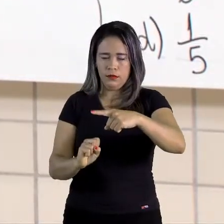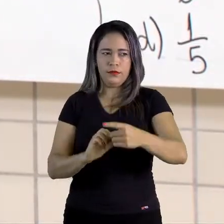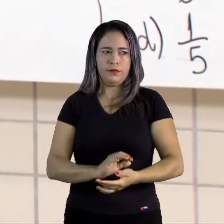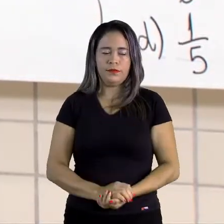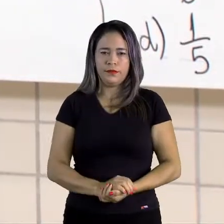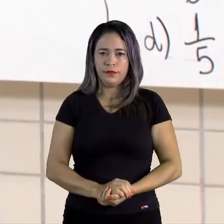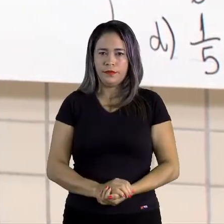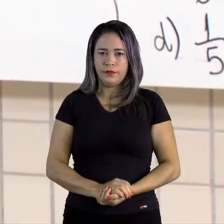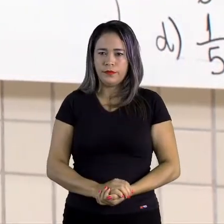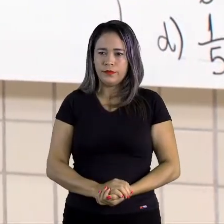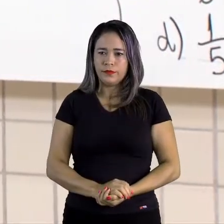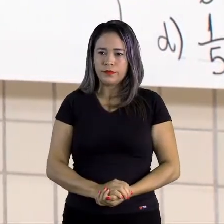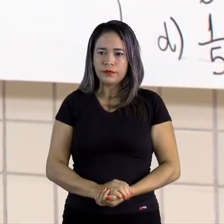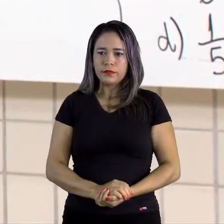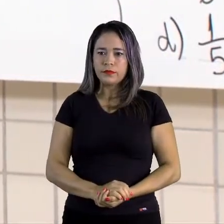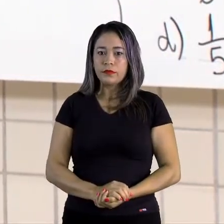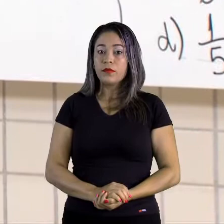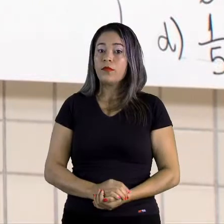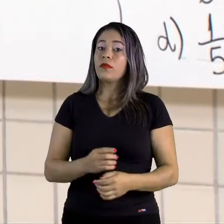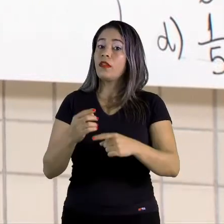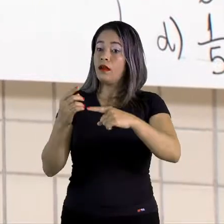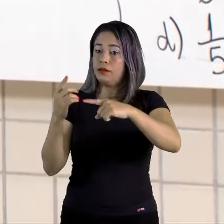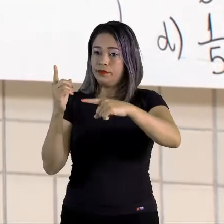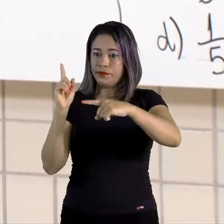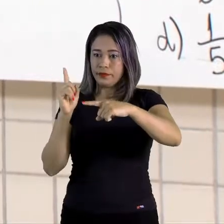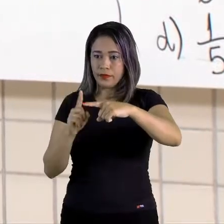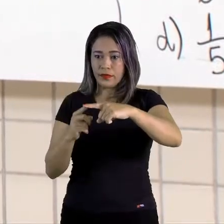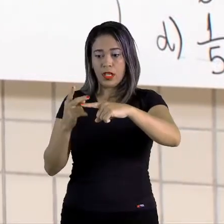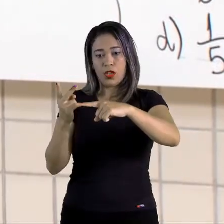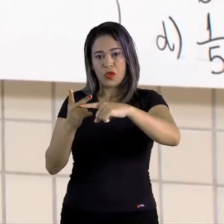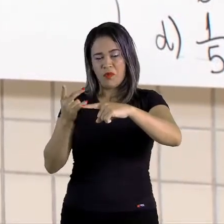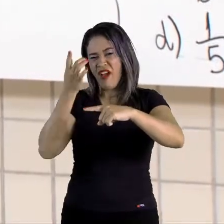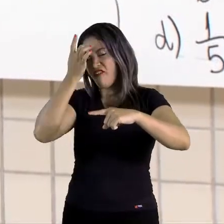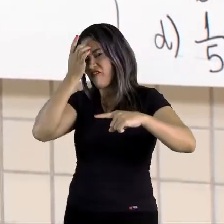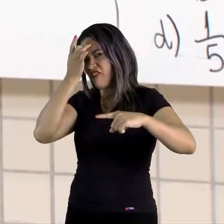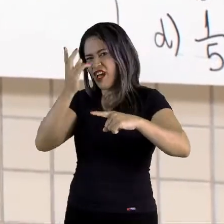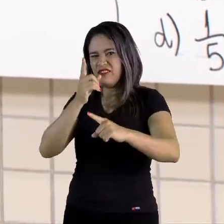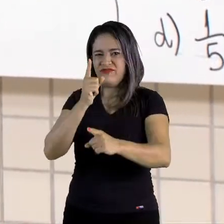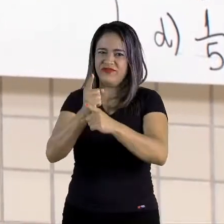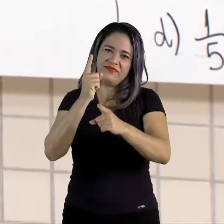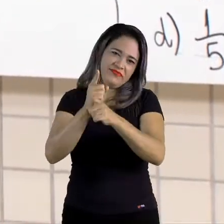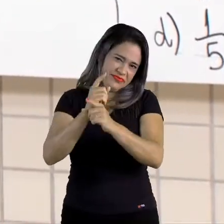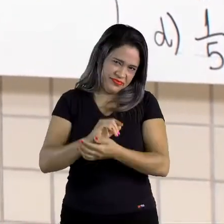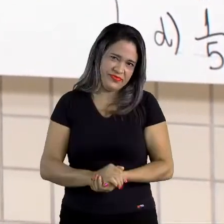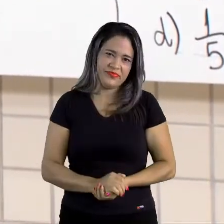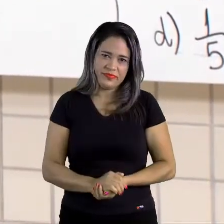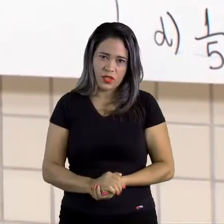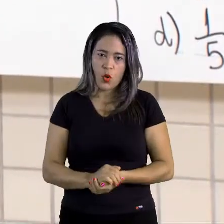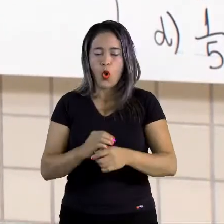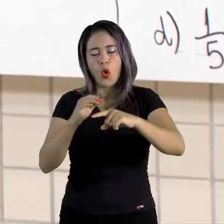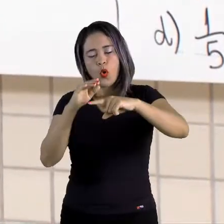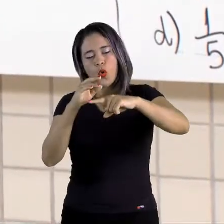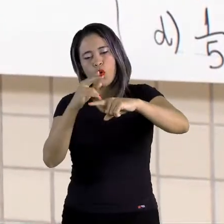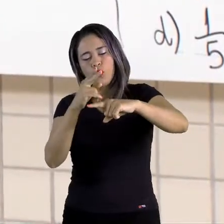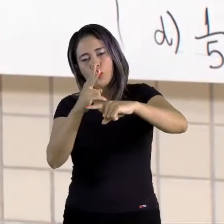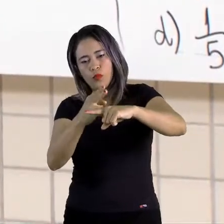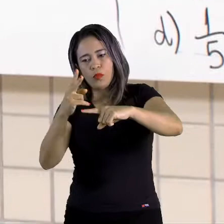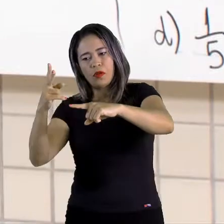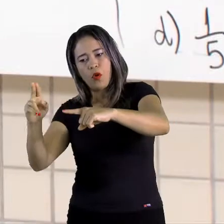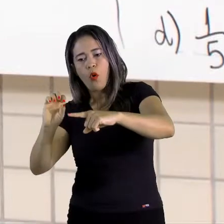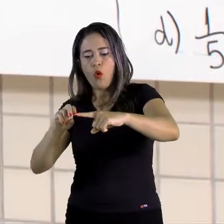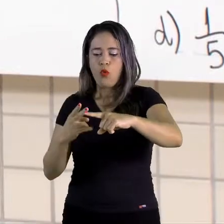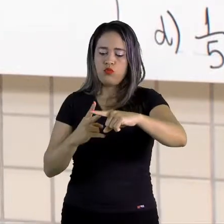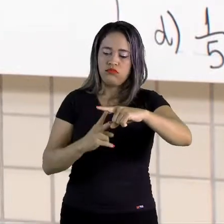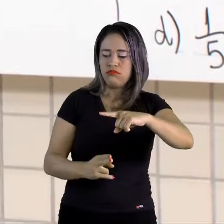5/8. Esses dois aqui são os mais fáceis de você verificar, quando os numeradores são iguais ou quando